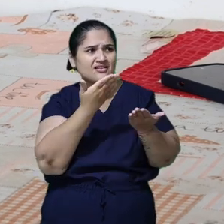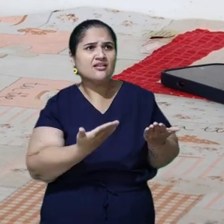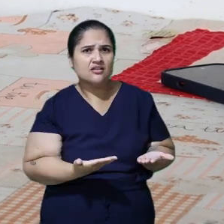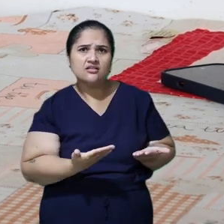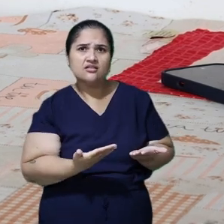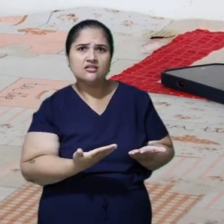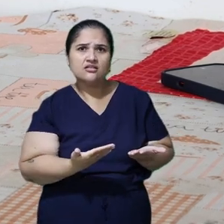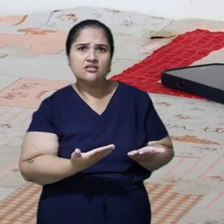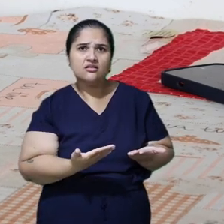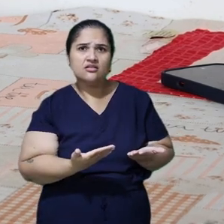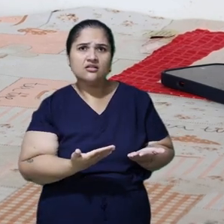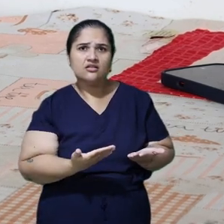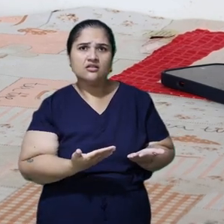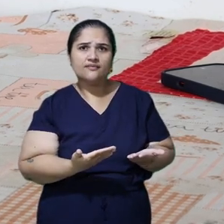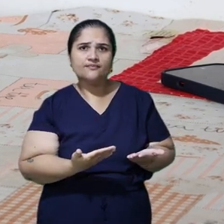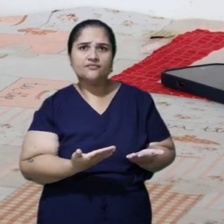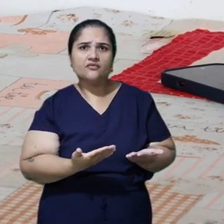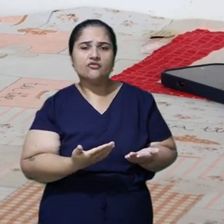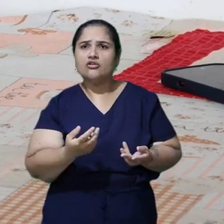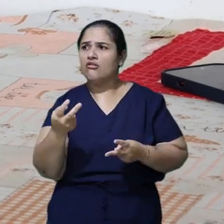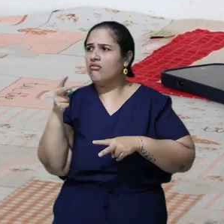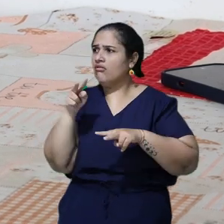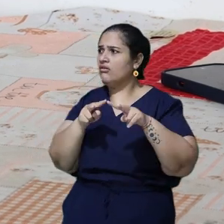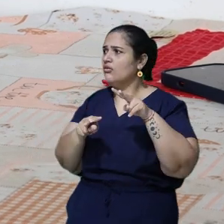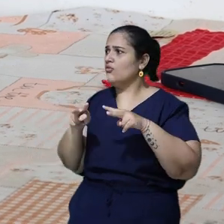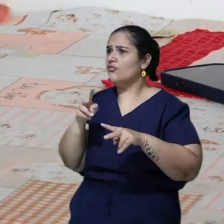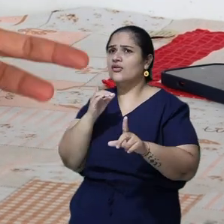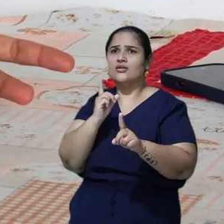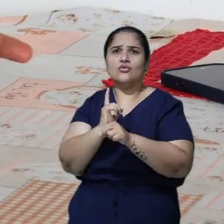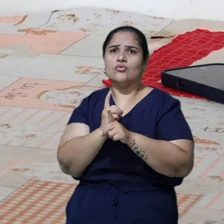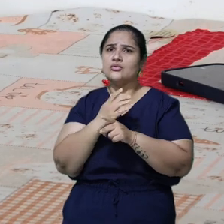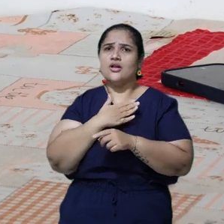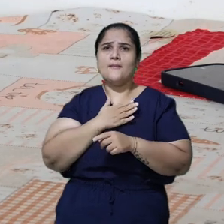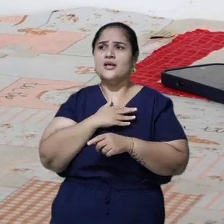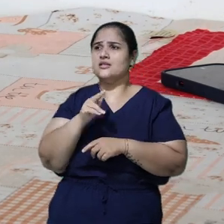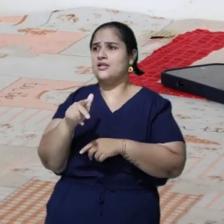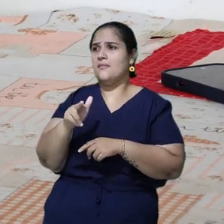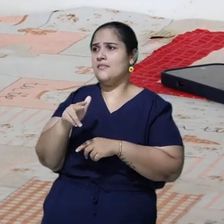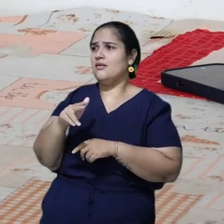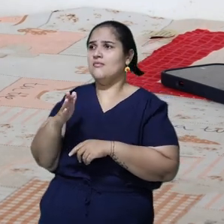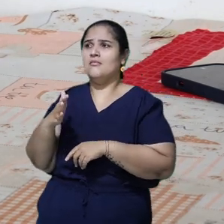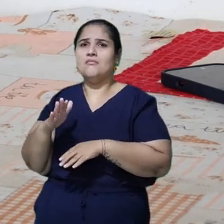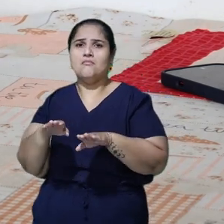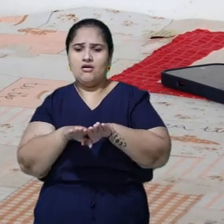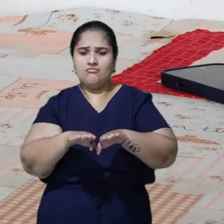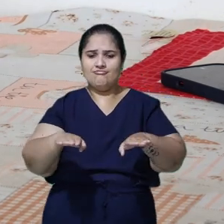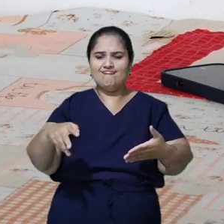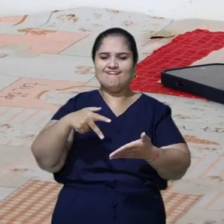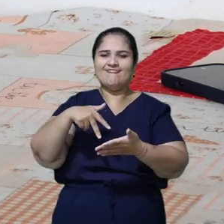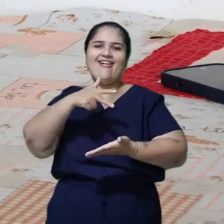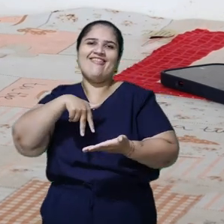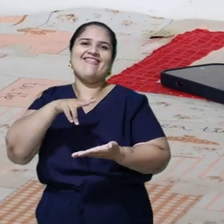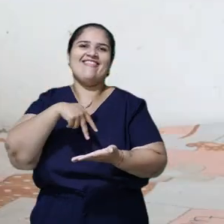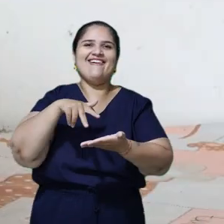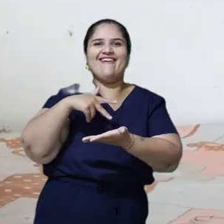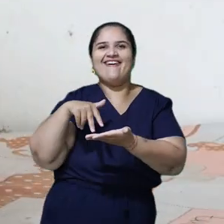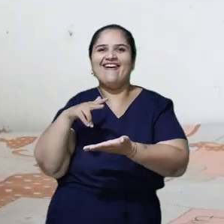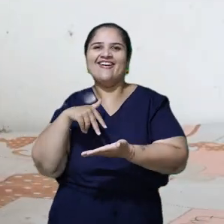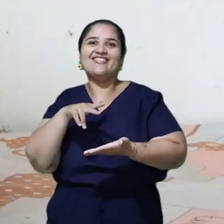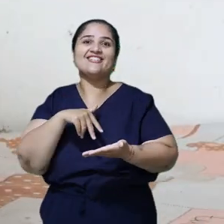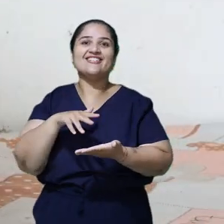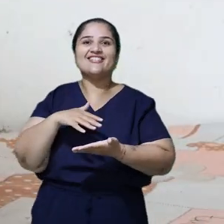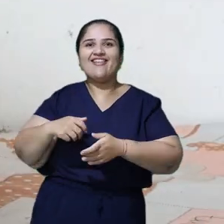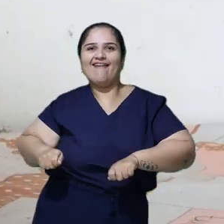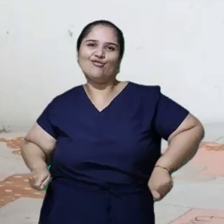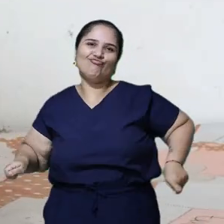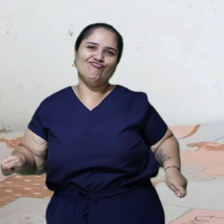De eu não ver mais a minha irmã, por exemplo, no tablado dançando festa junina. Não vou ver mais a